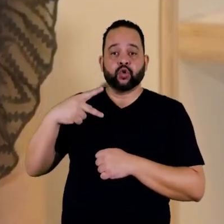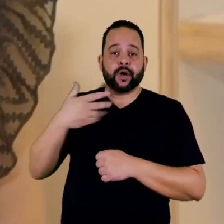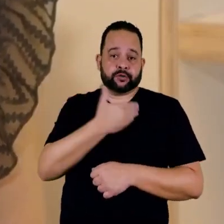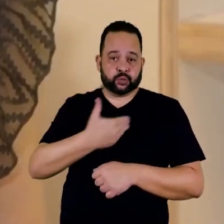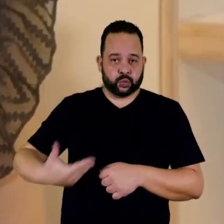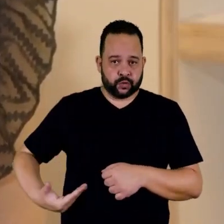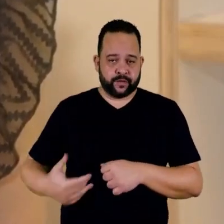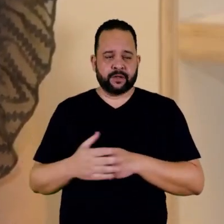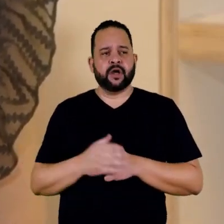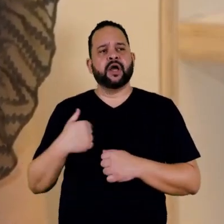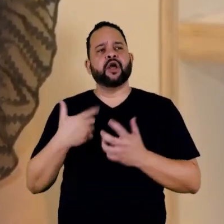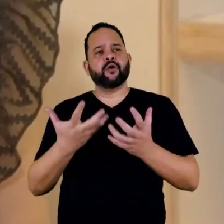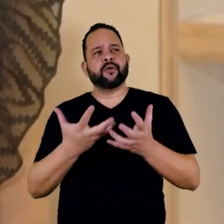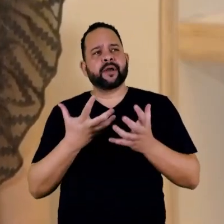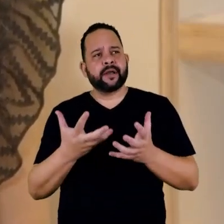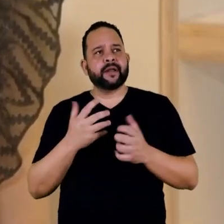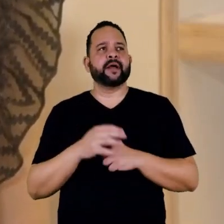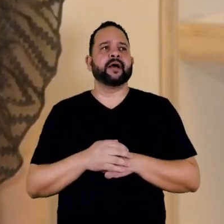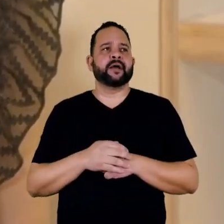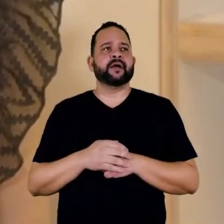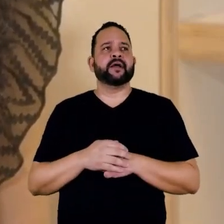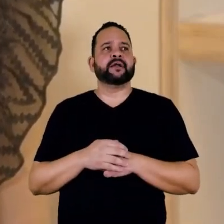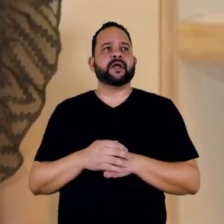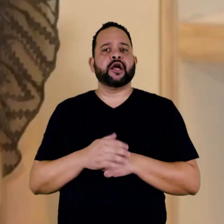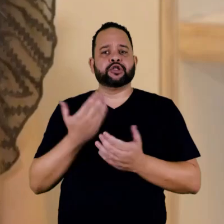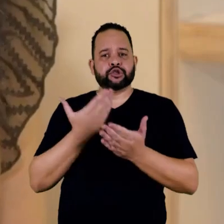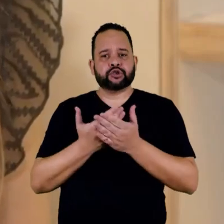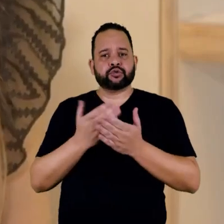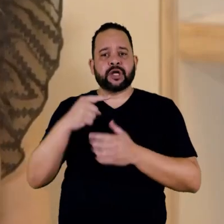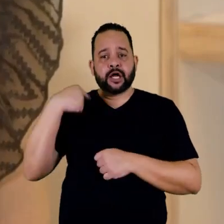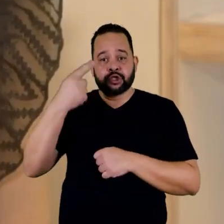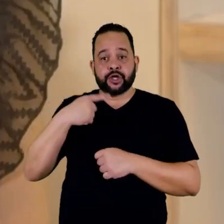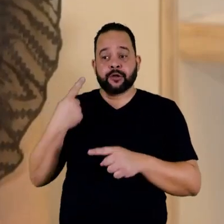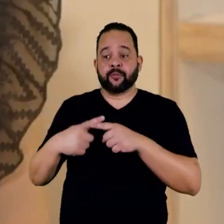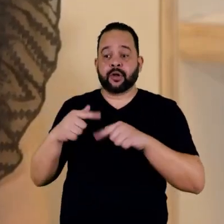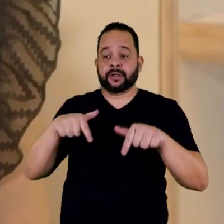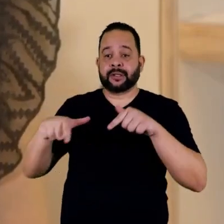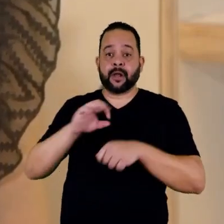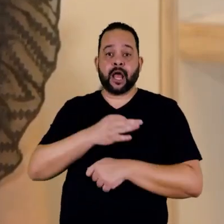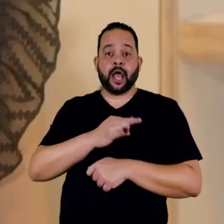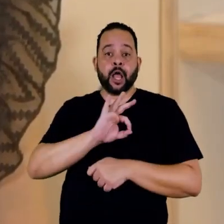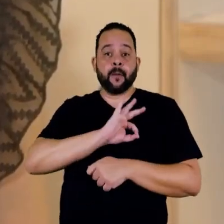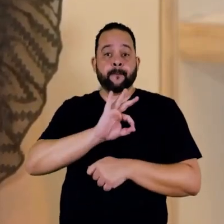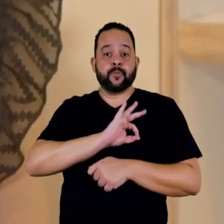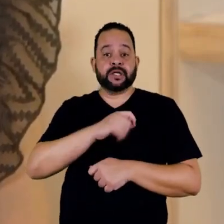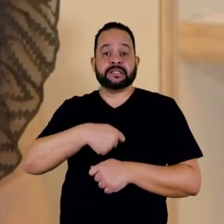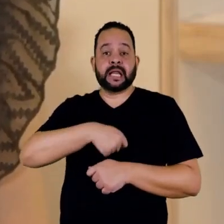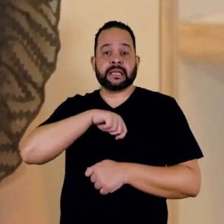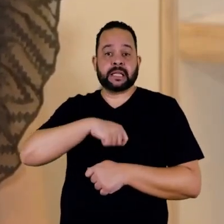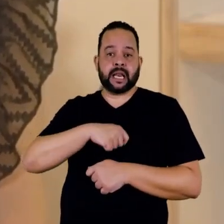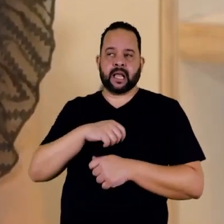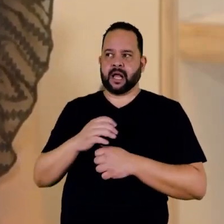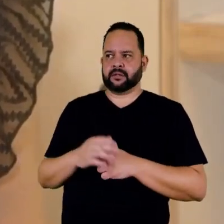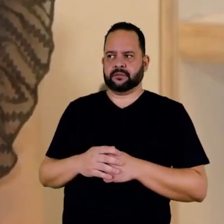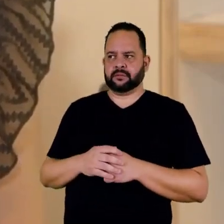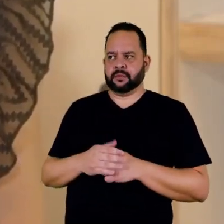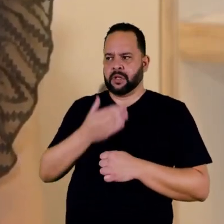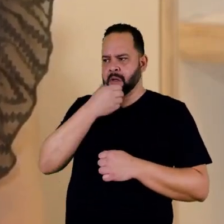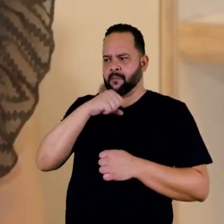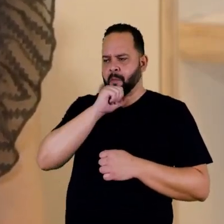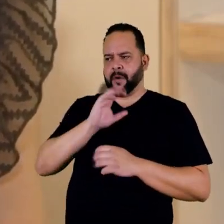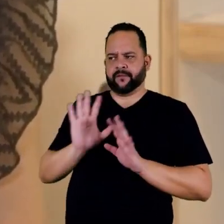meu pai falei que eu queria fazer direito porque eu queria ser delegada E aí ele falou olha para ser delegada eu não pago a